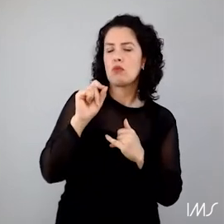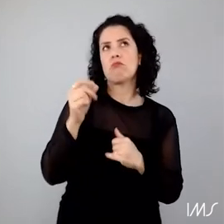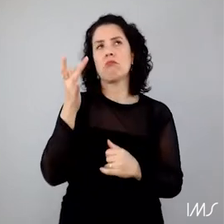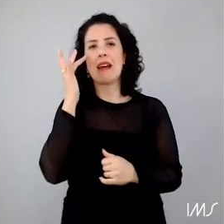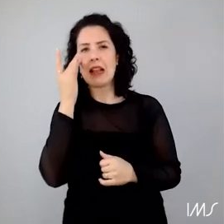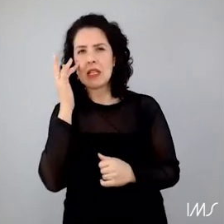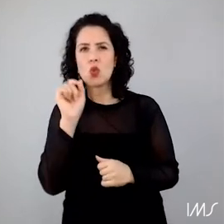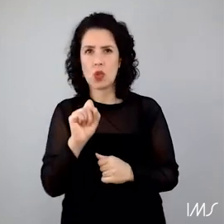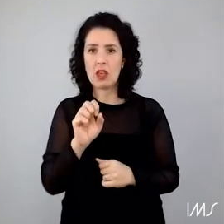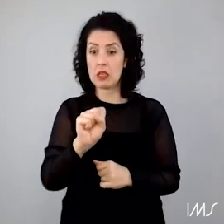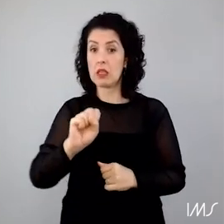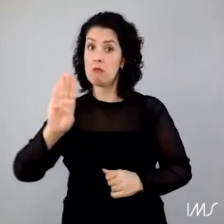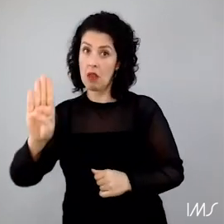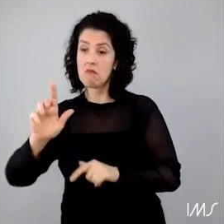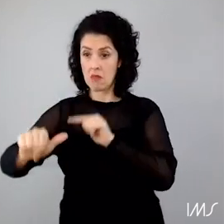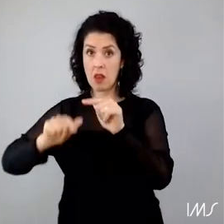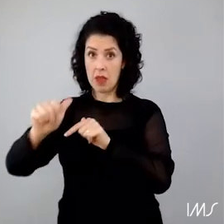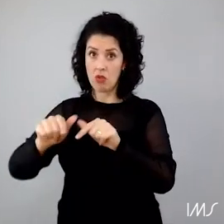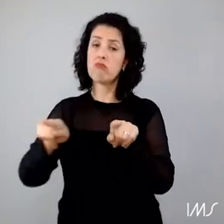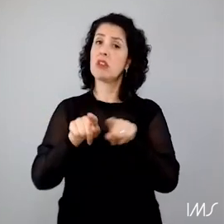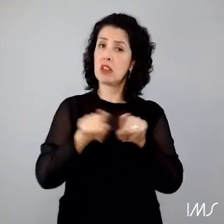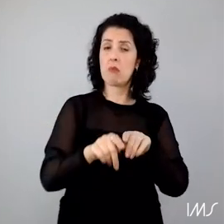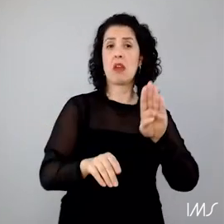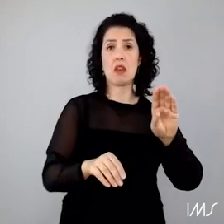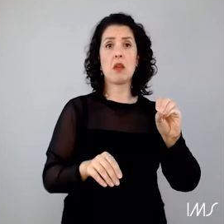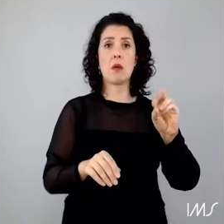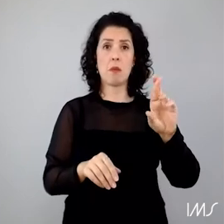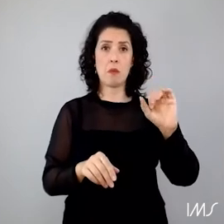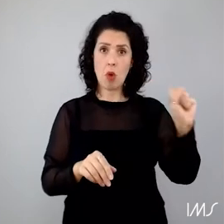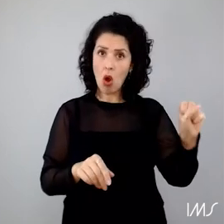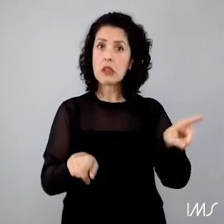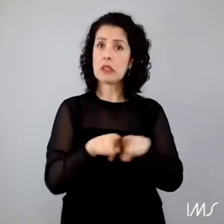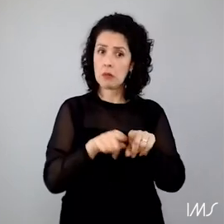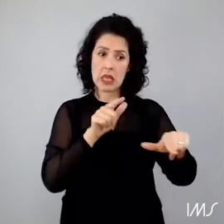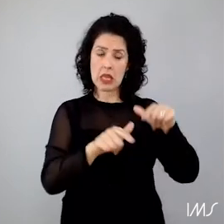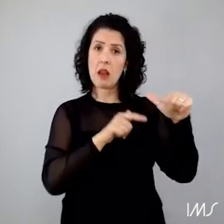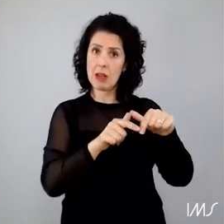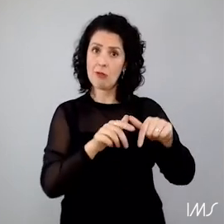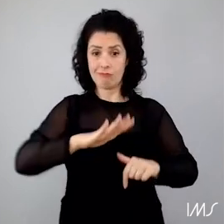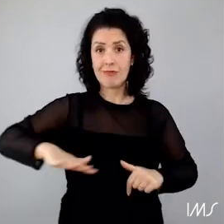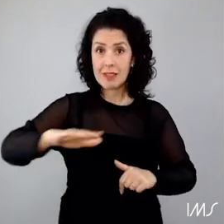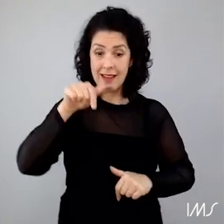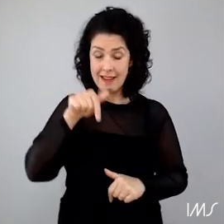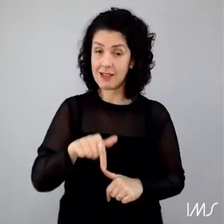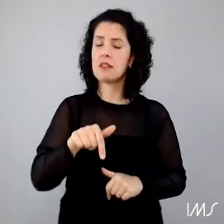Stefani Abril atuou, acho que foi o campo que Boris Kossoy atuou também, e que